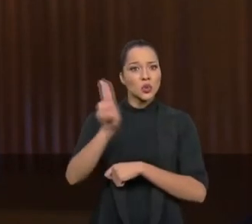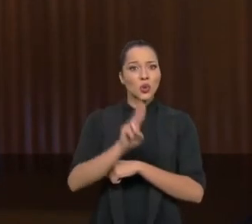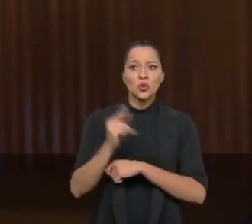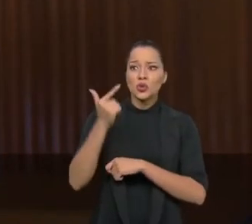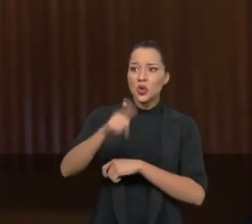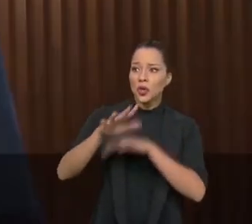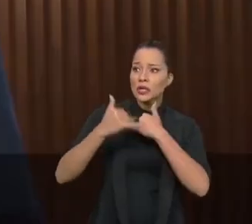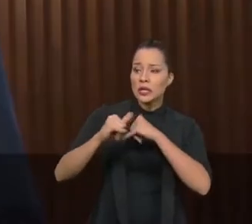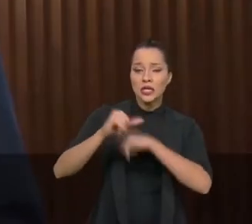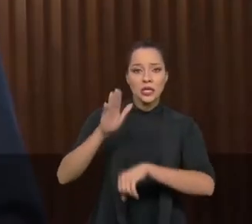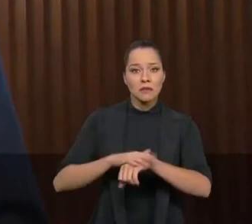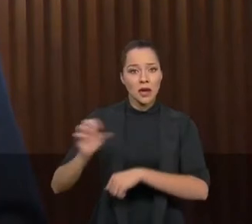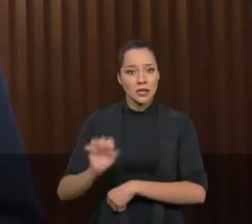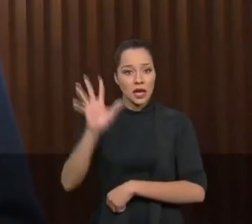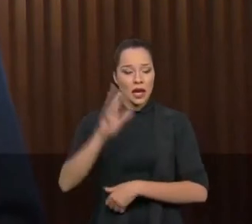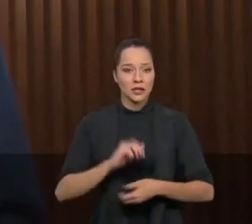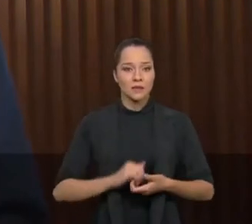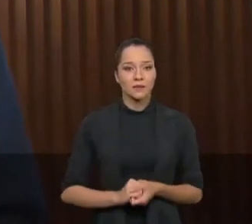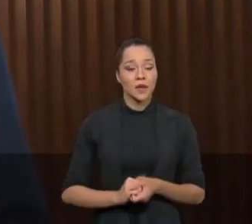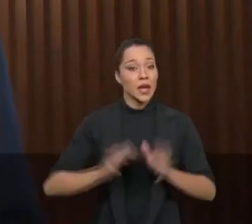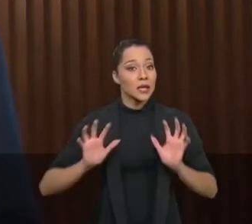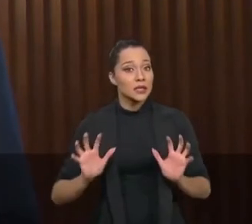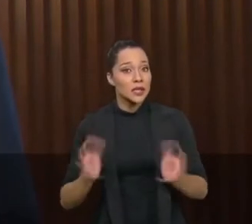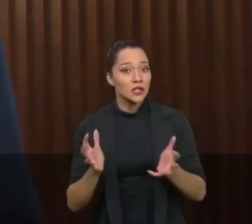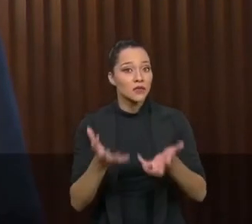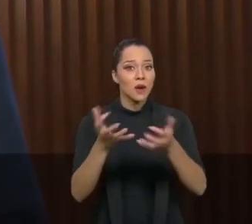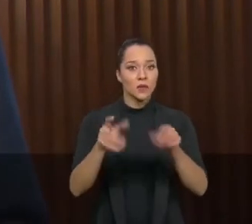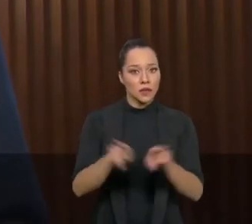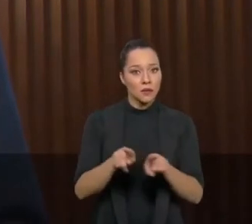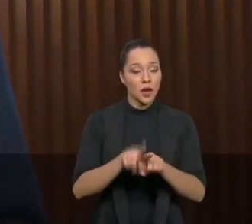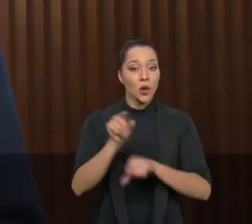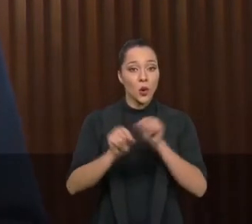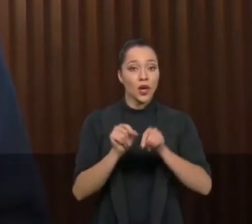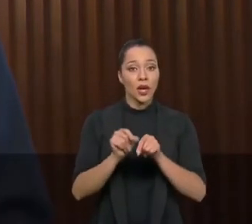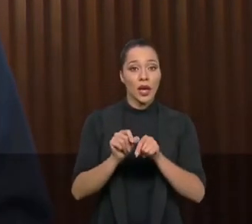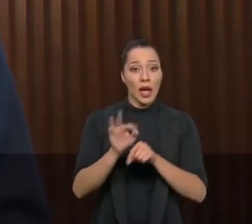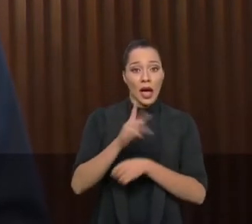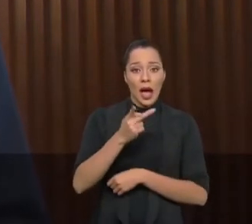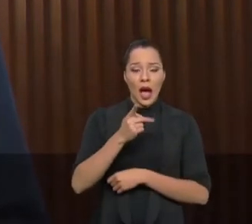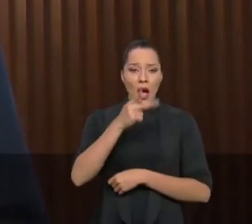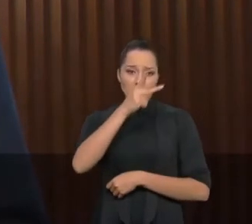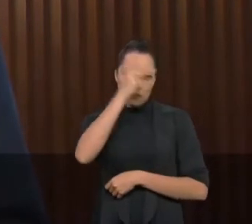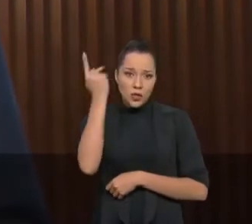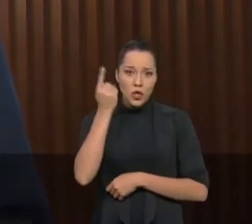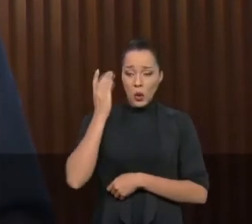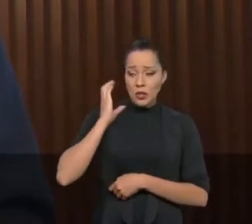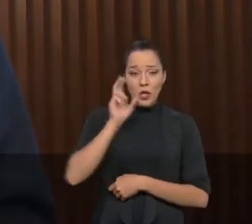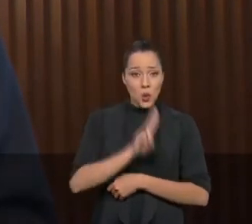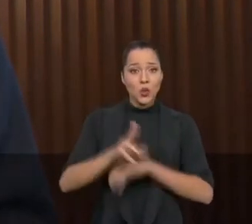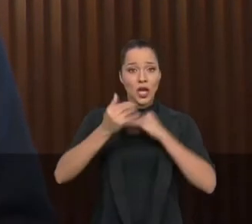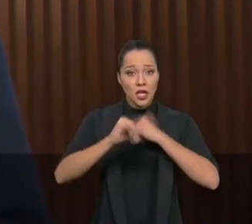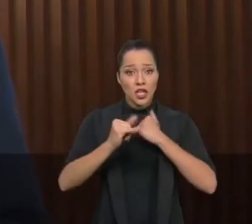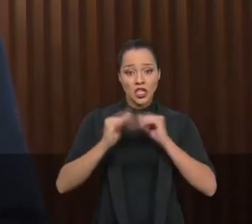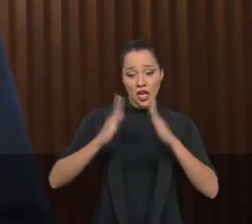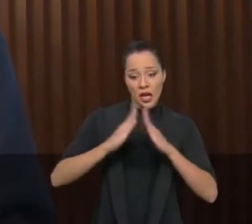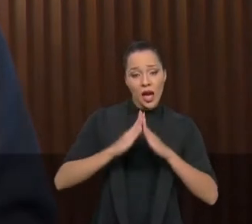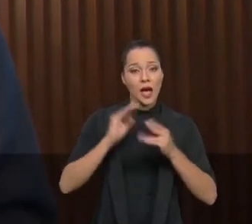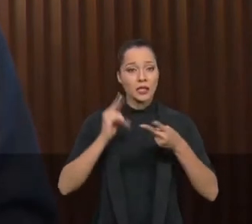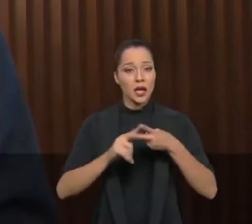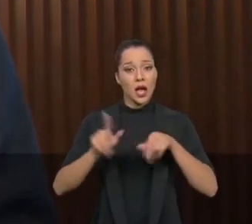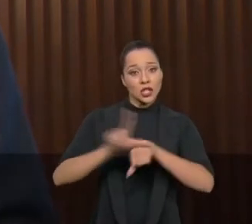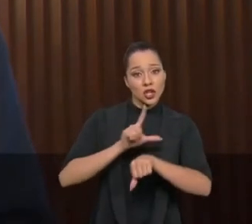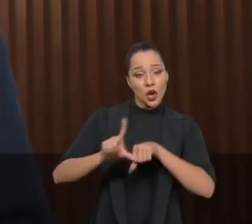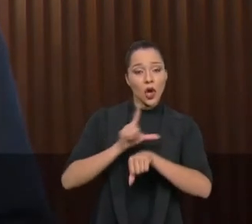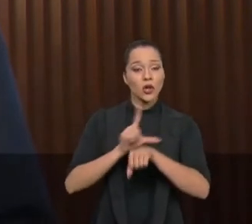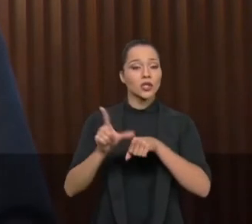recursos mais caros. Incentivamos, igualmente, os consumidores residenciais, comerciais